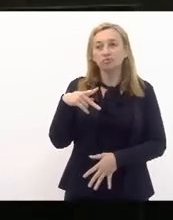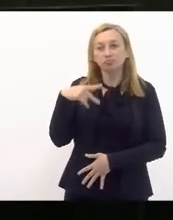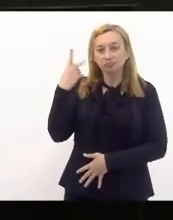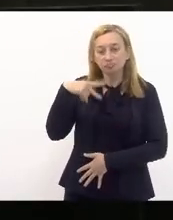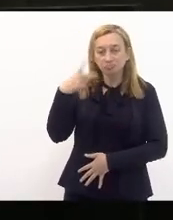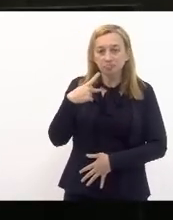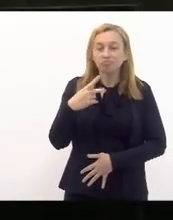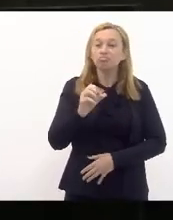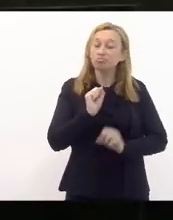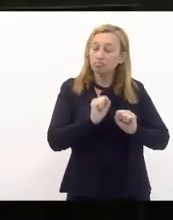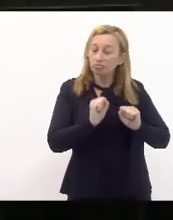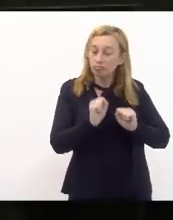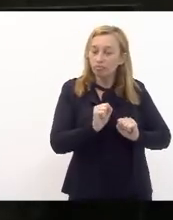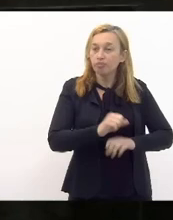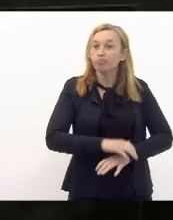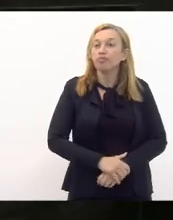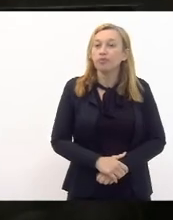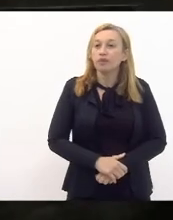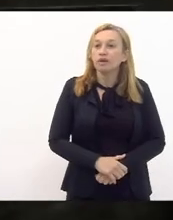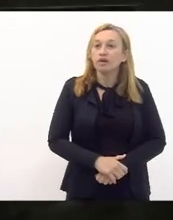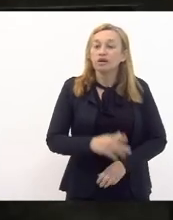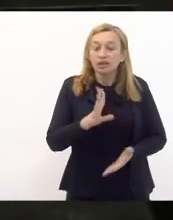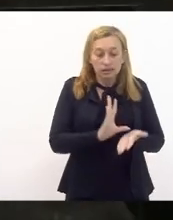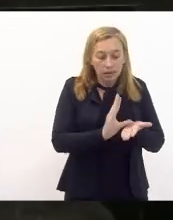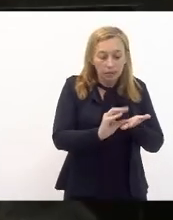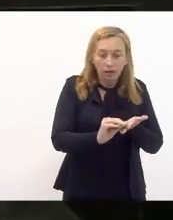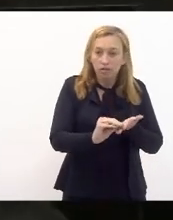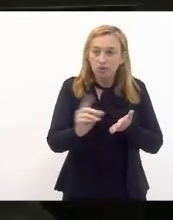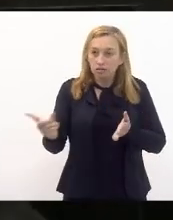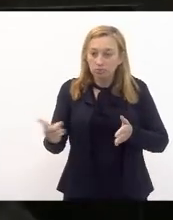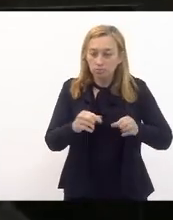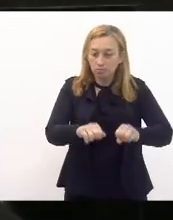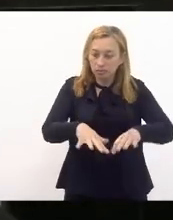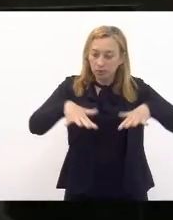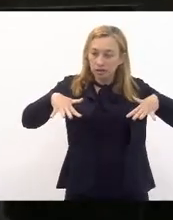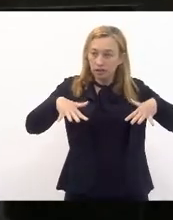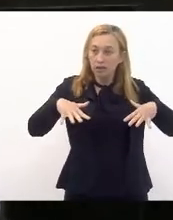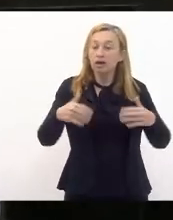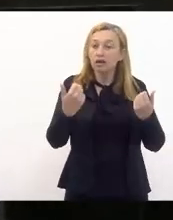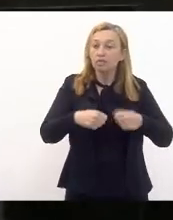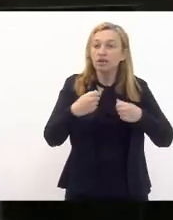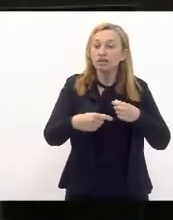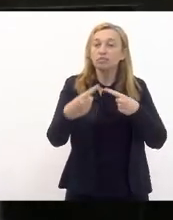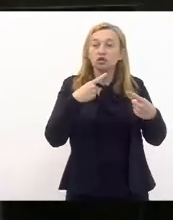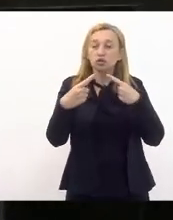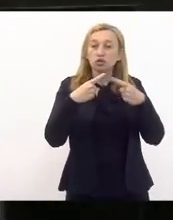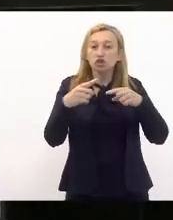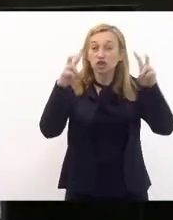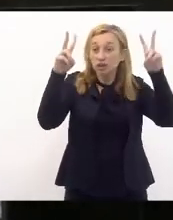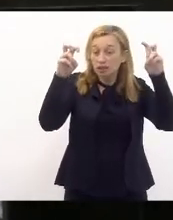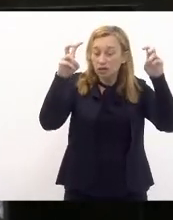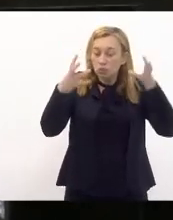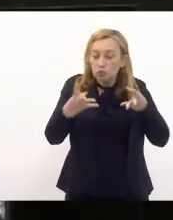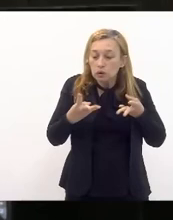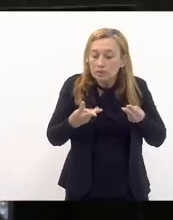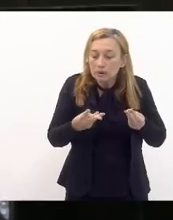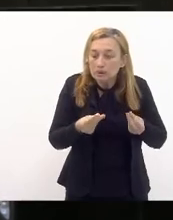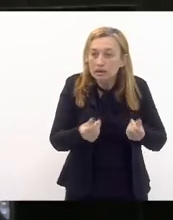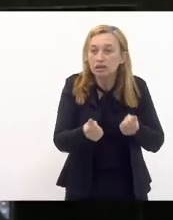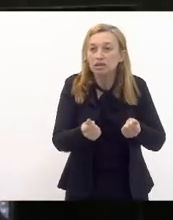solicitar que possamos trazer essa falta para o plenário precisamos debater esse assunto tão sensível